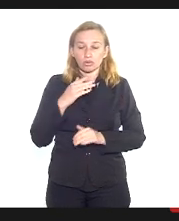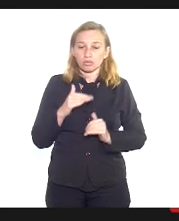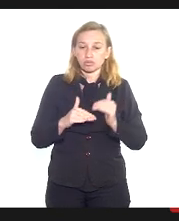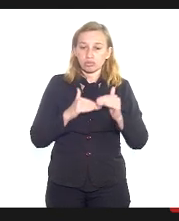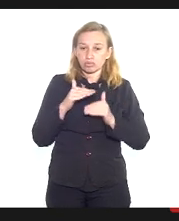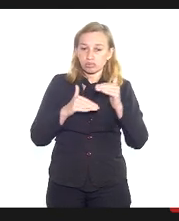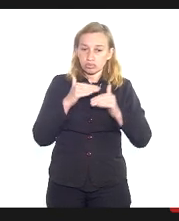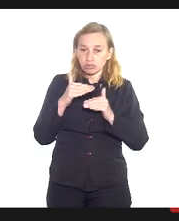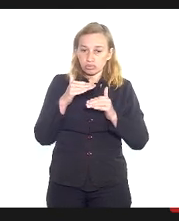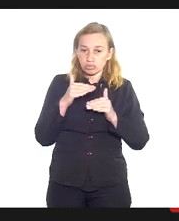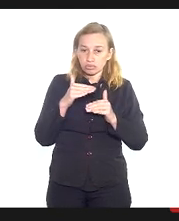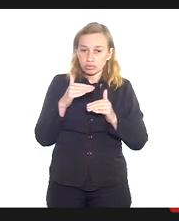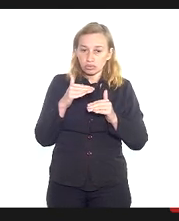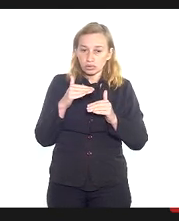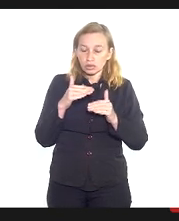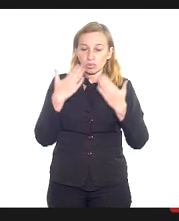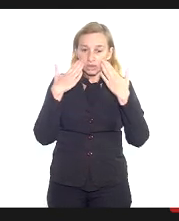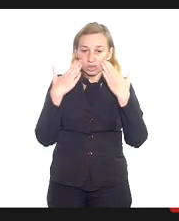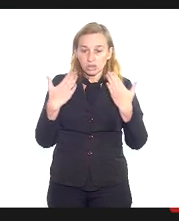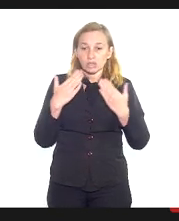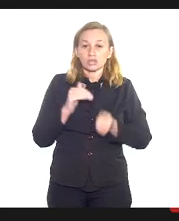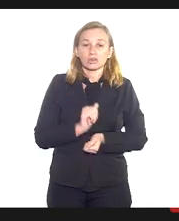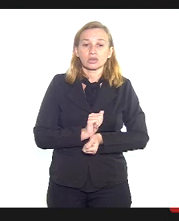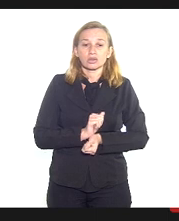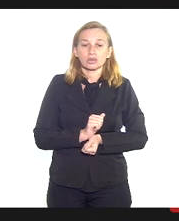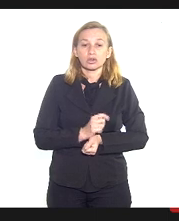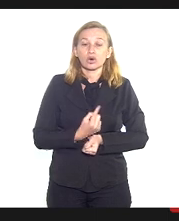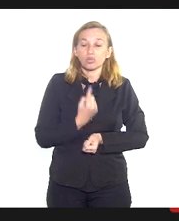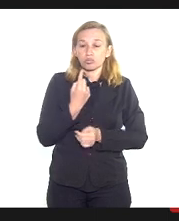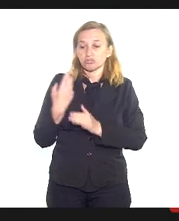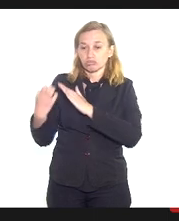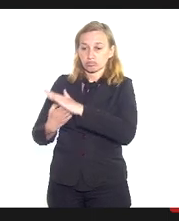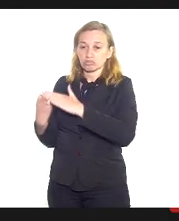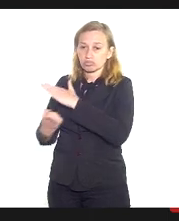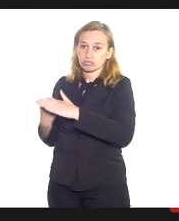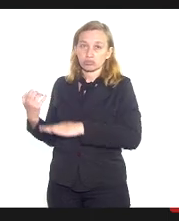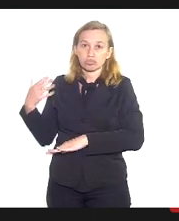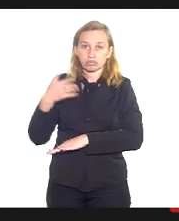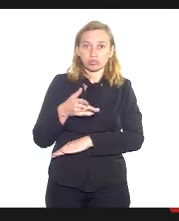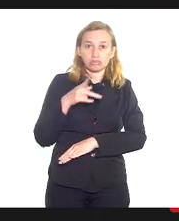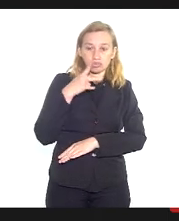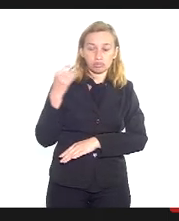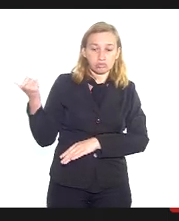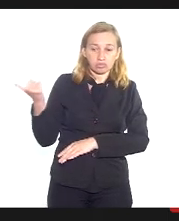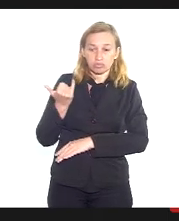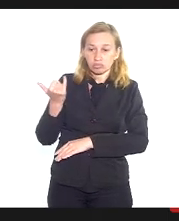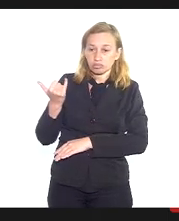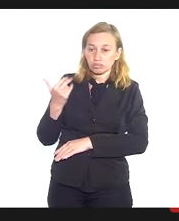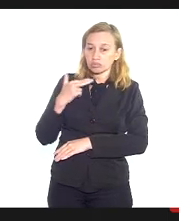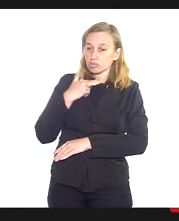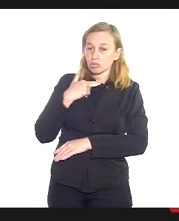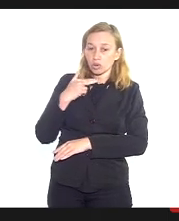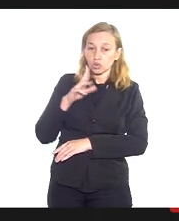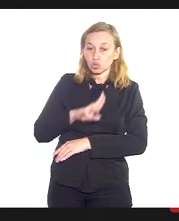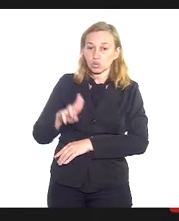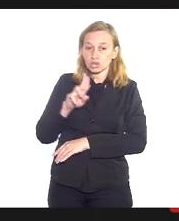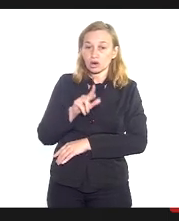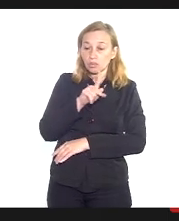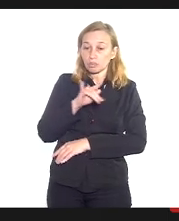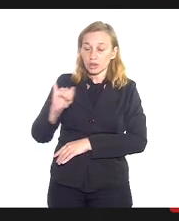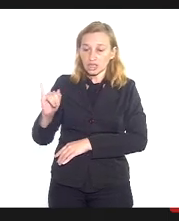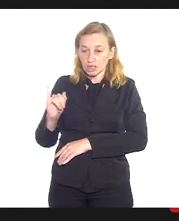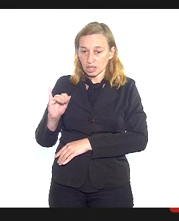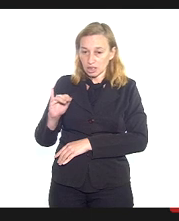né, das apresentações. Por exemplo, uma empresa chega e fala para a gente, olha, eu não posso usar o PIC, porque o